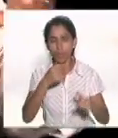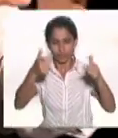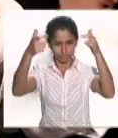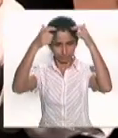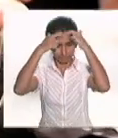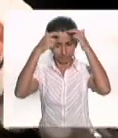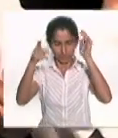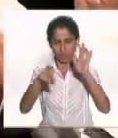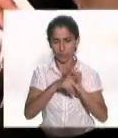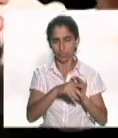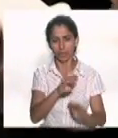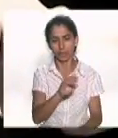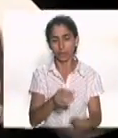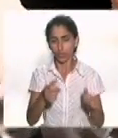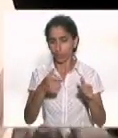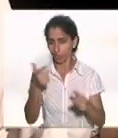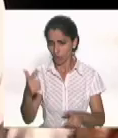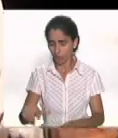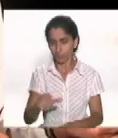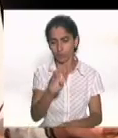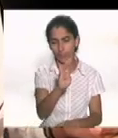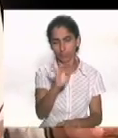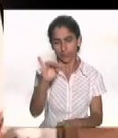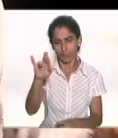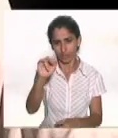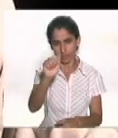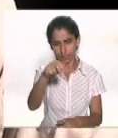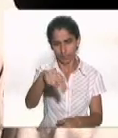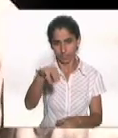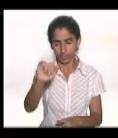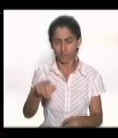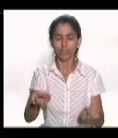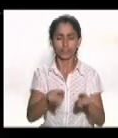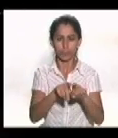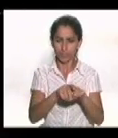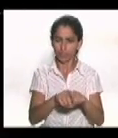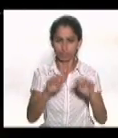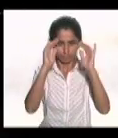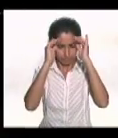Bira, o Birani, aquela turma. E a rapaziada hoje,